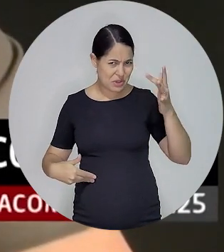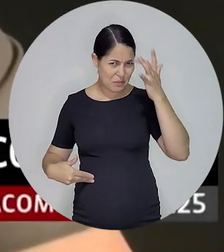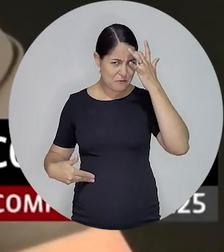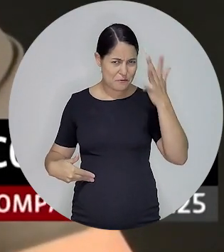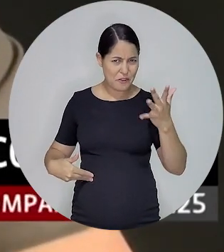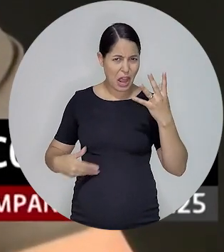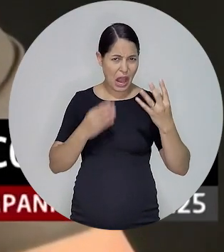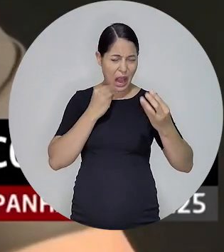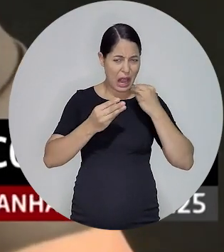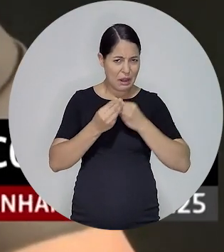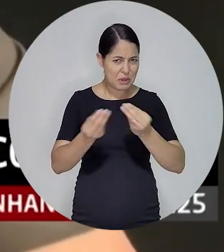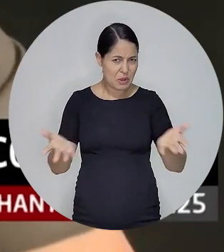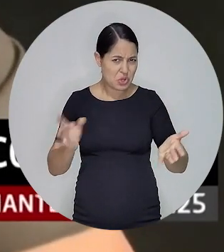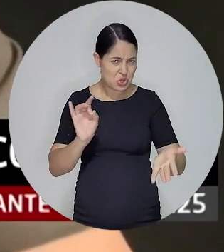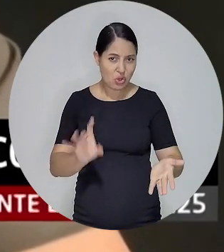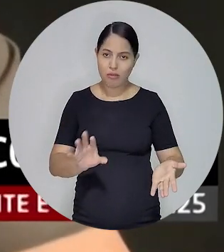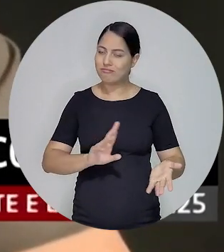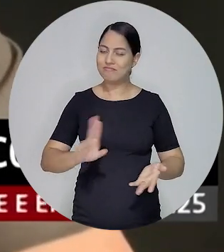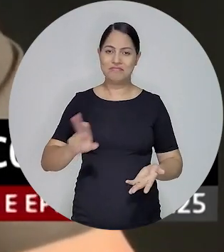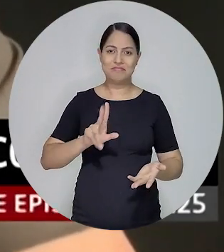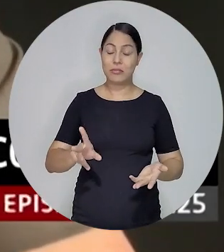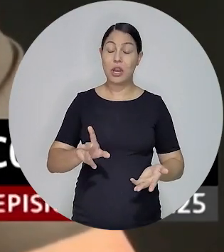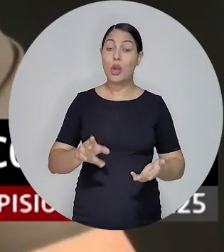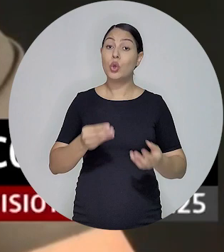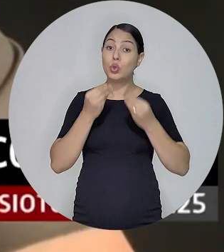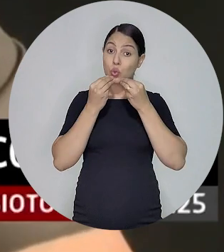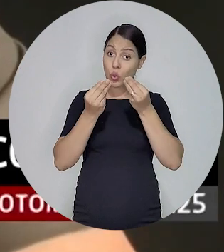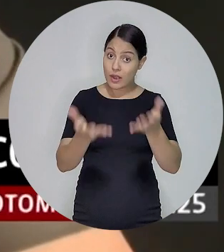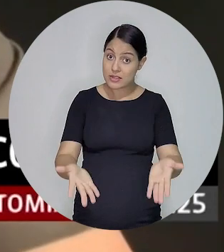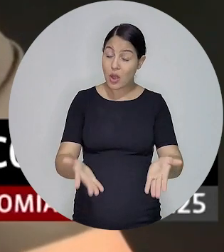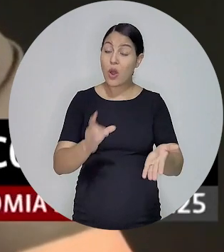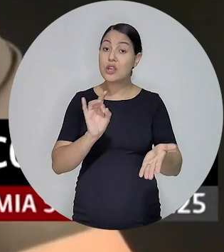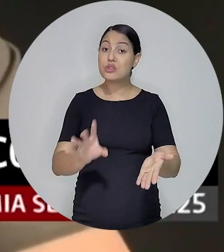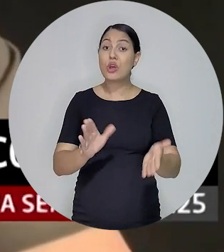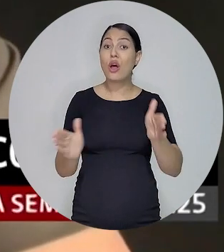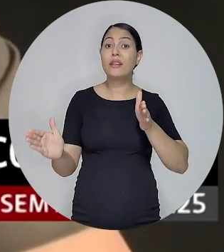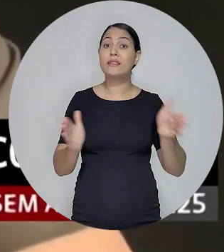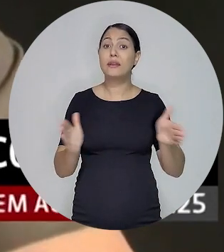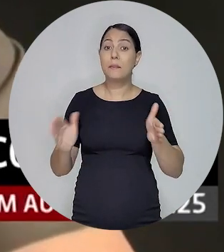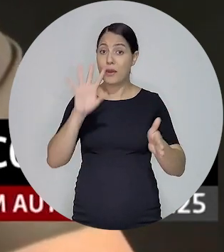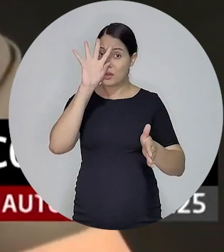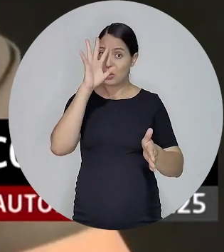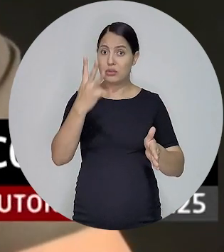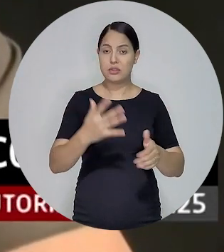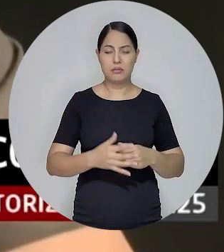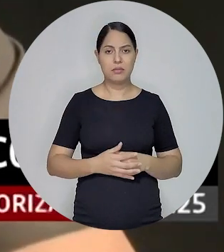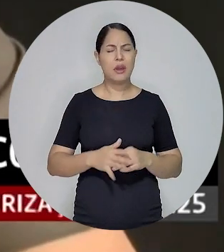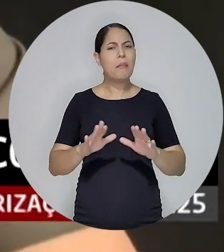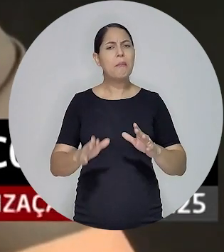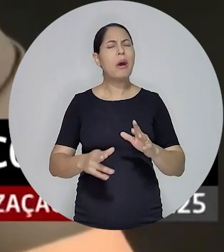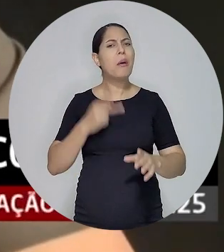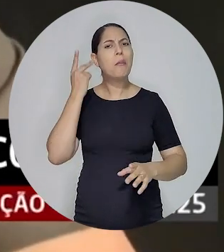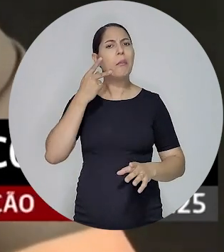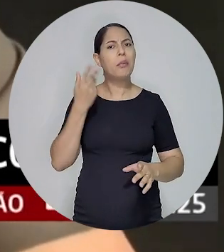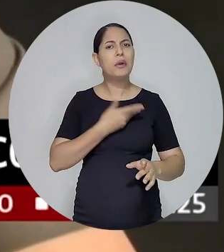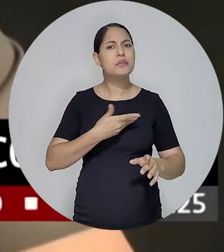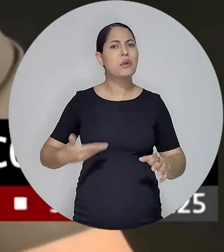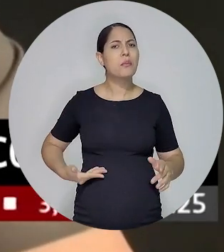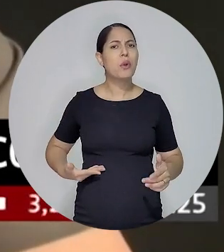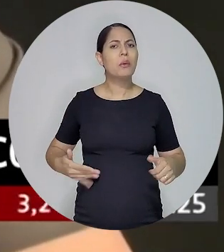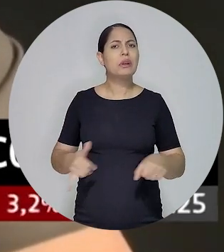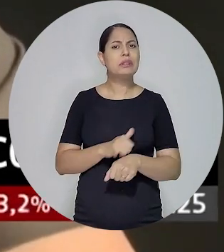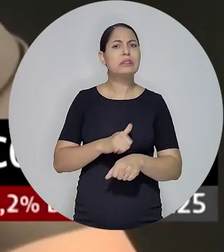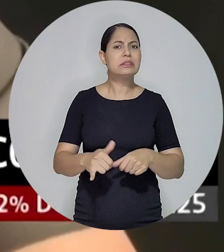não se resolve apenas com doação de alimentos, porque isso é uma solução emergencial, é uma solução temporária. O que resolve é a